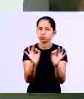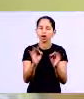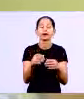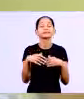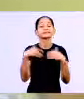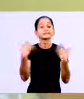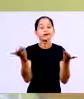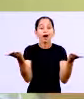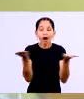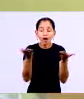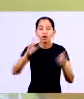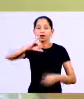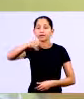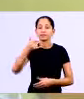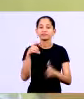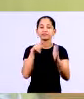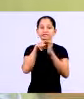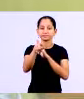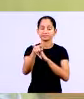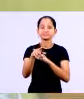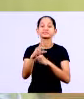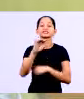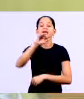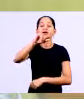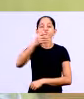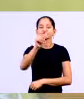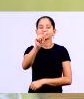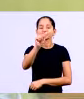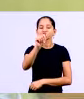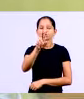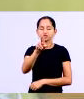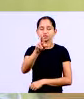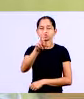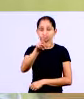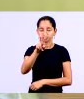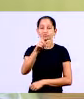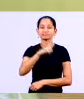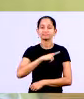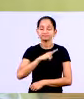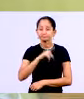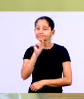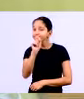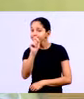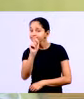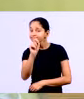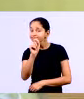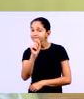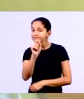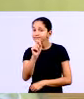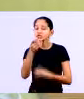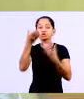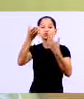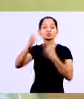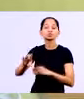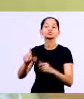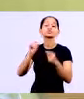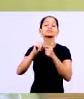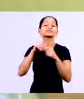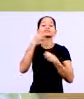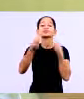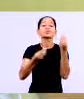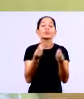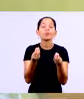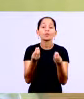e faço a pergunta do Henrique, lá de Jaru. Oi, pessoal! E no concurso, como é que a gente tem que fazer?